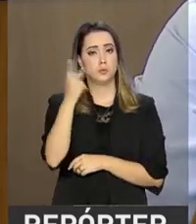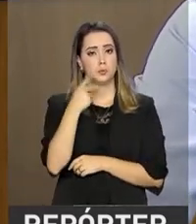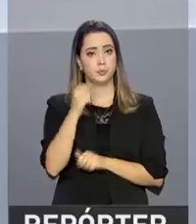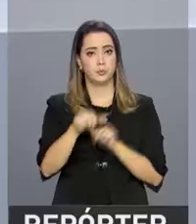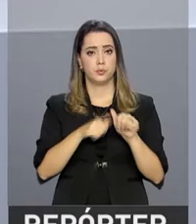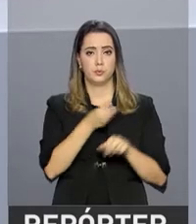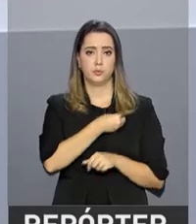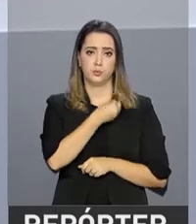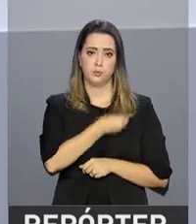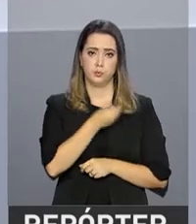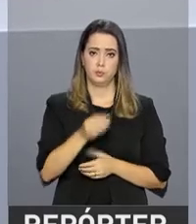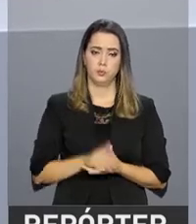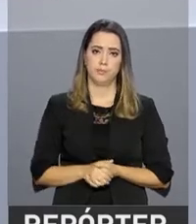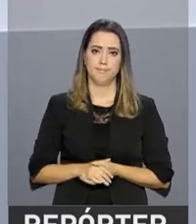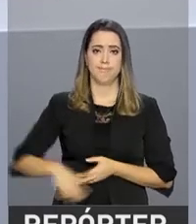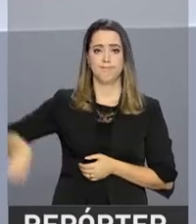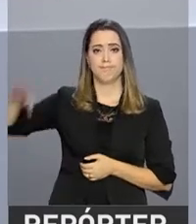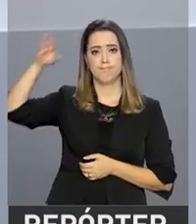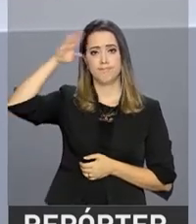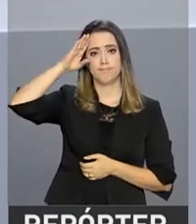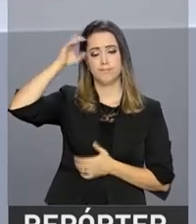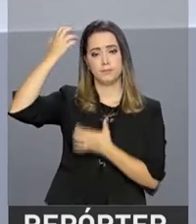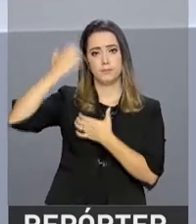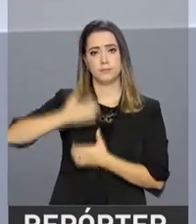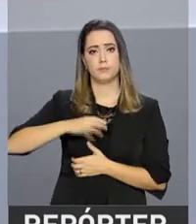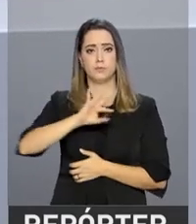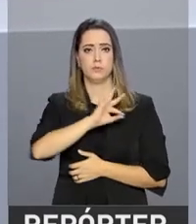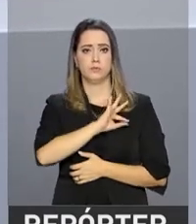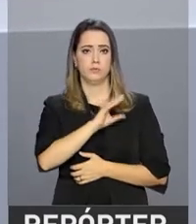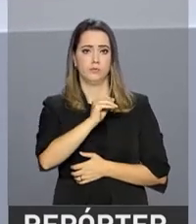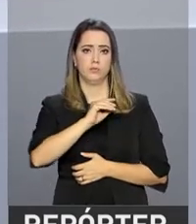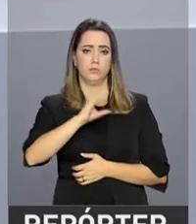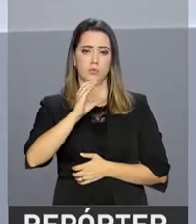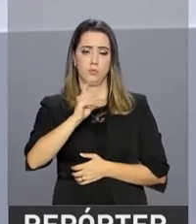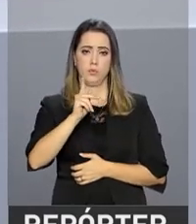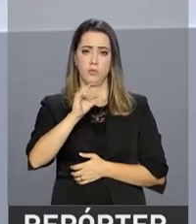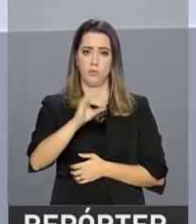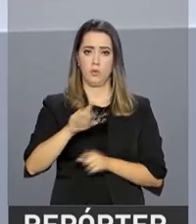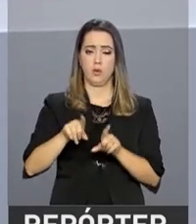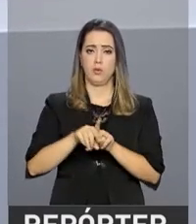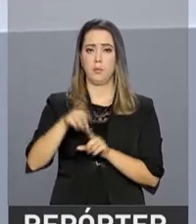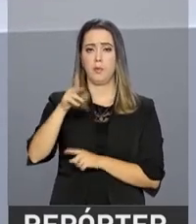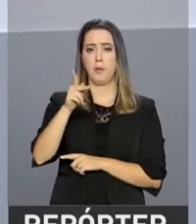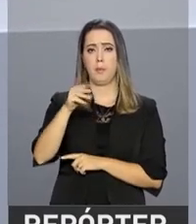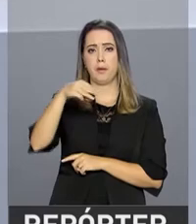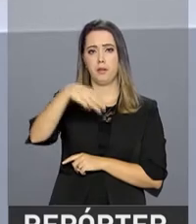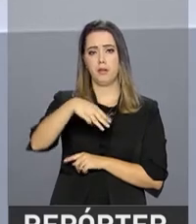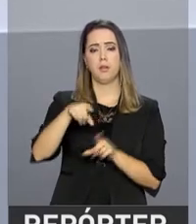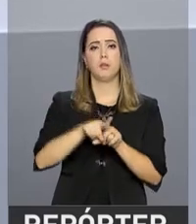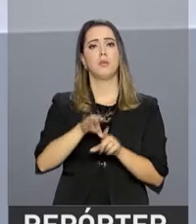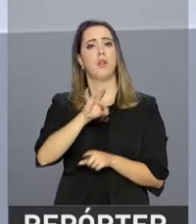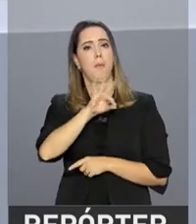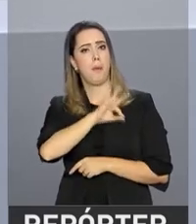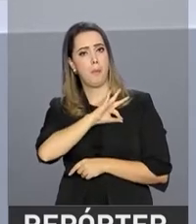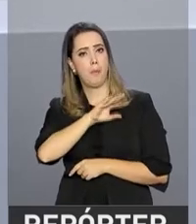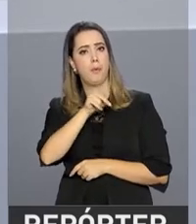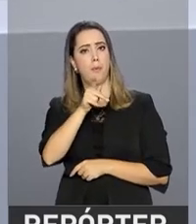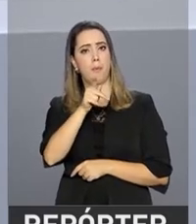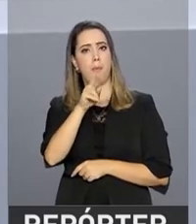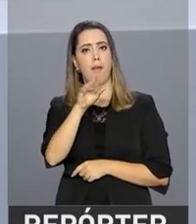pessoas militares do exército policiais civis e militares além de agentes da polícia rodoviária federal